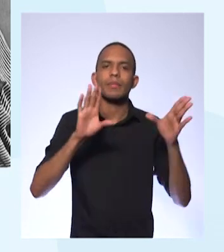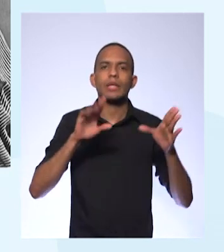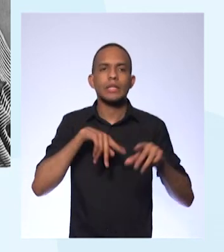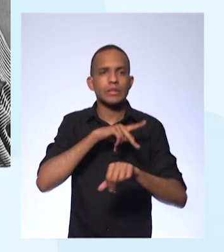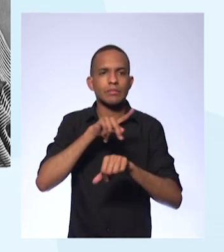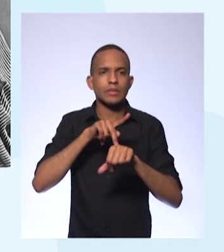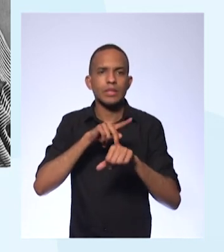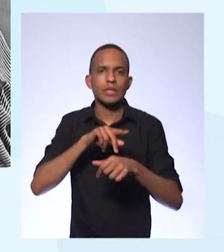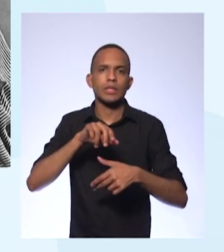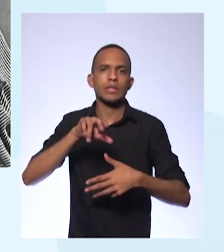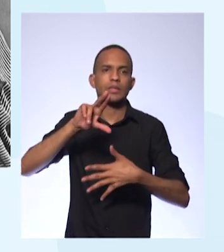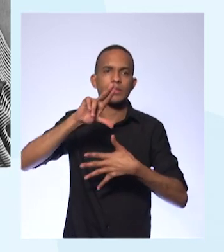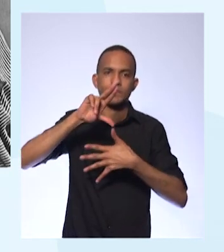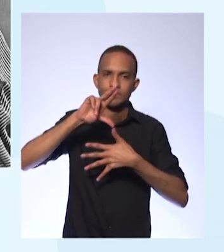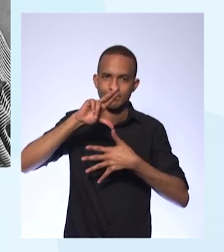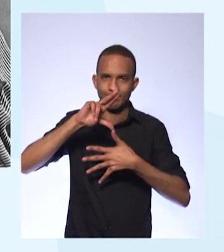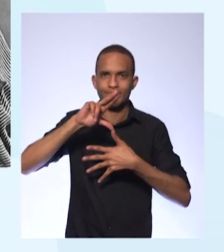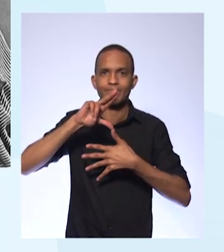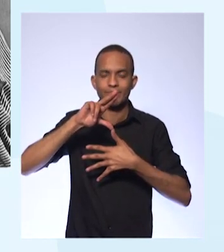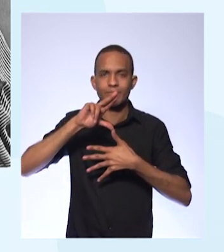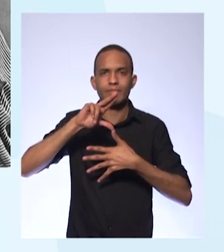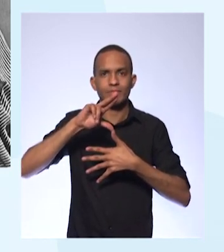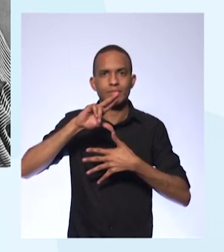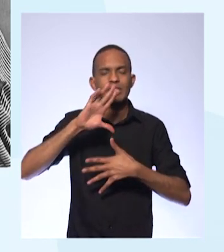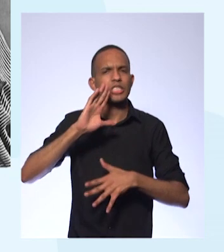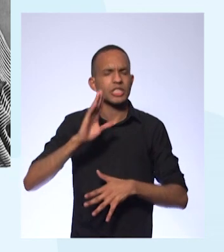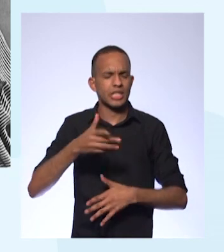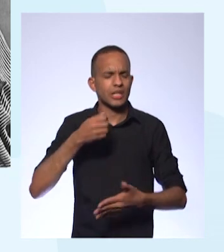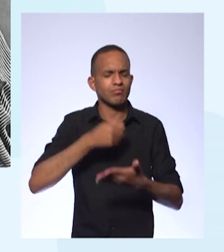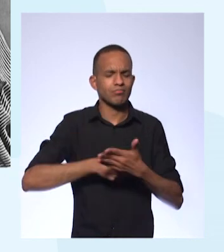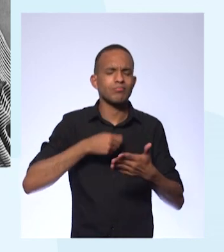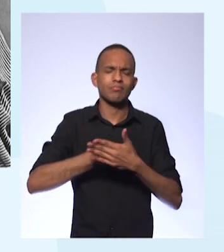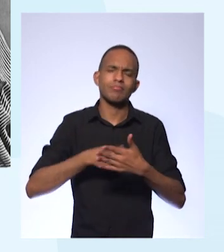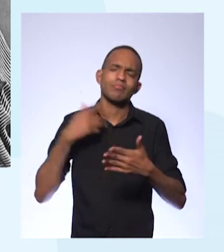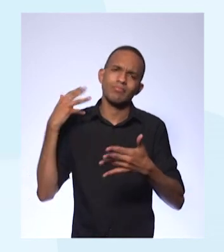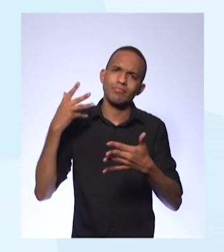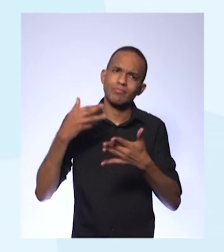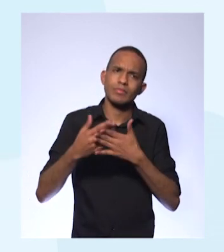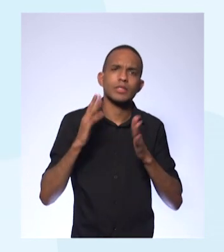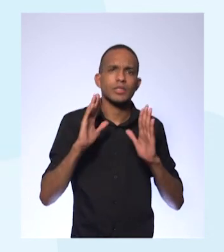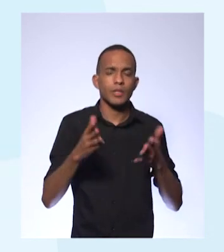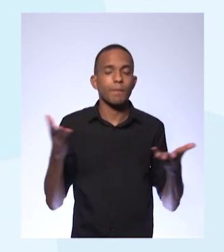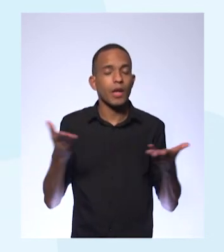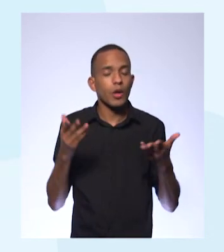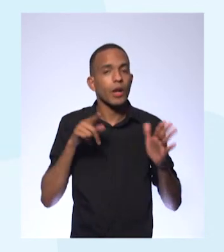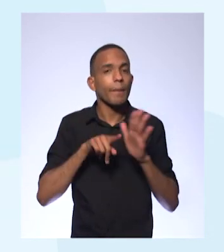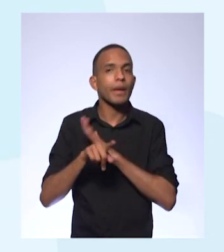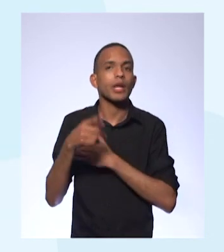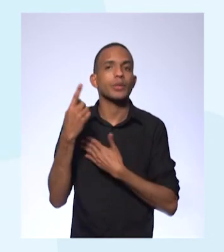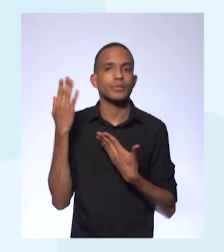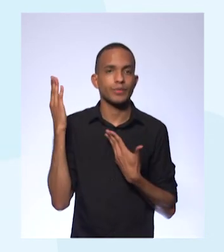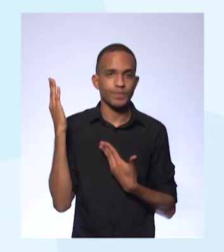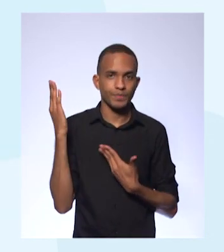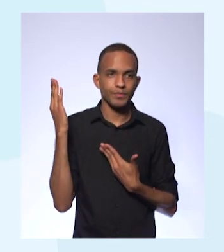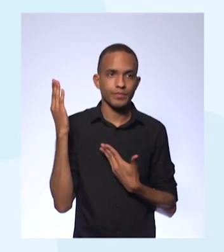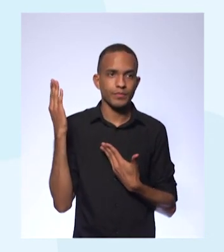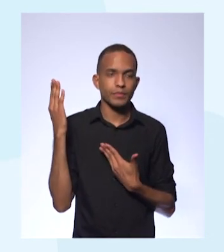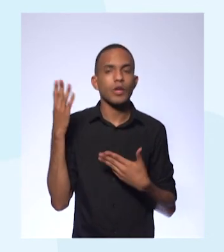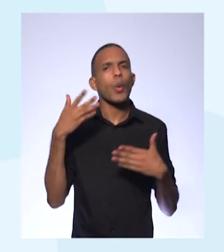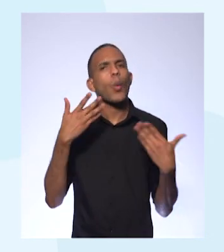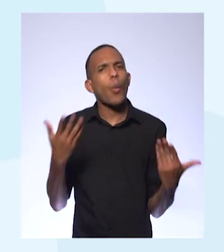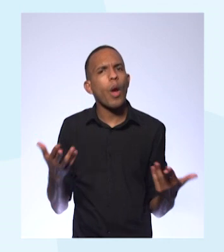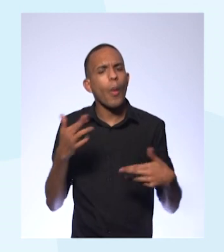países latino-americanos. Então, assim, ele já vinha em uma luta já há algum tempo. Agora eu vou deixar aqui, então, essa pergunta. Olha só.